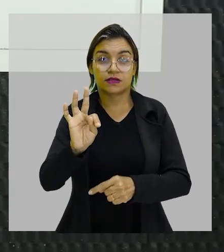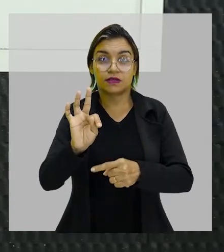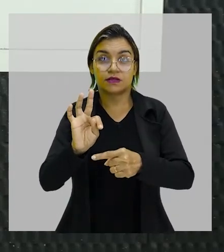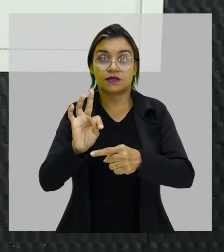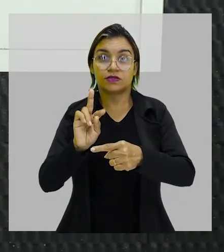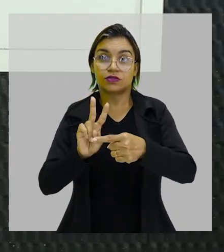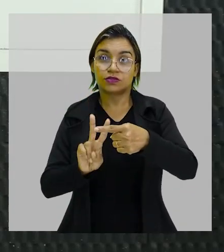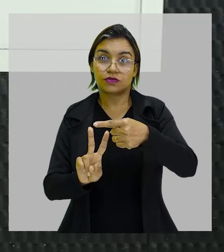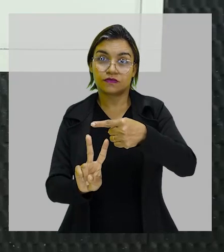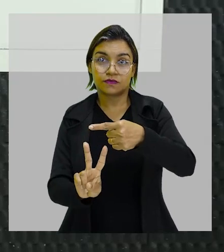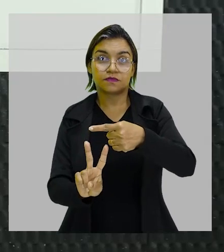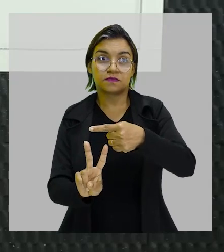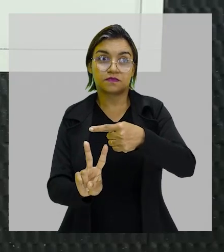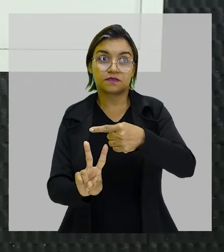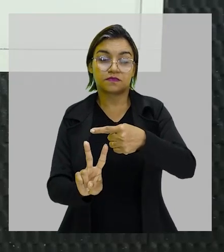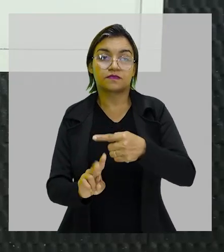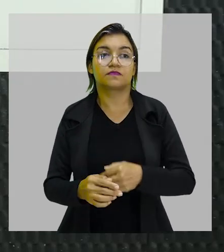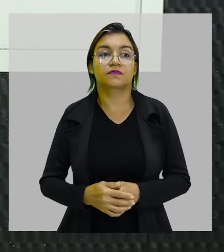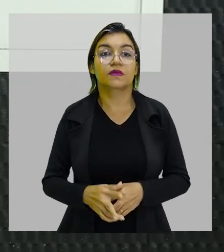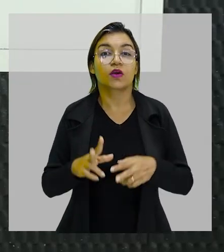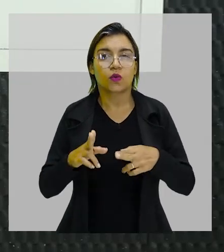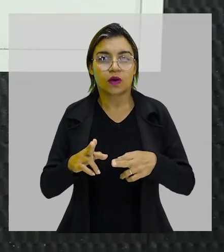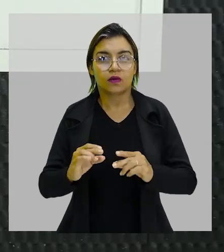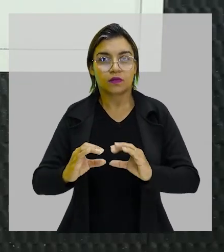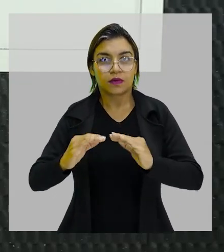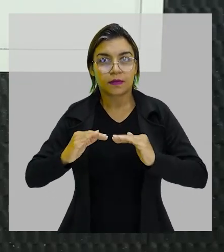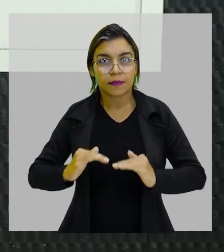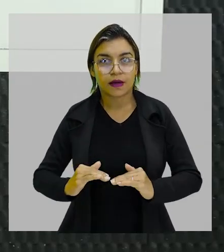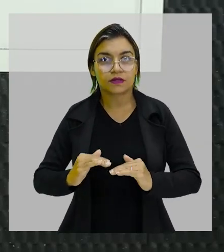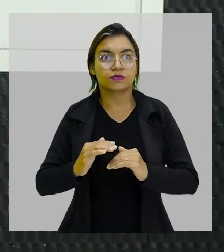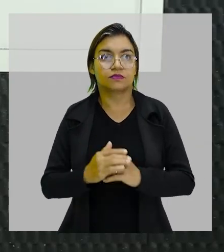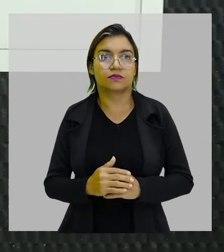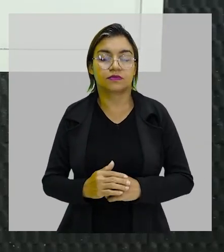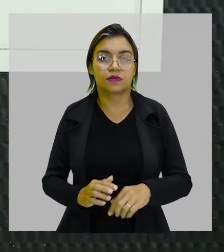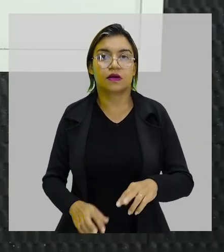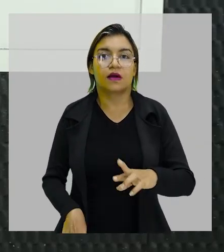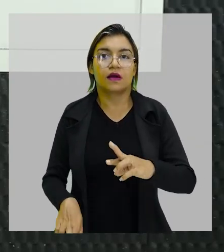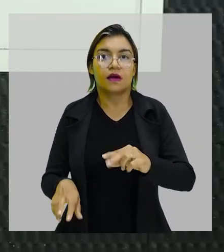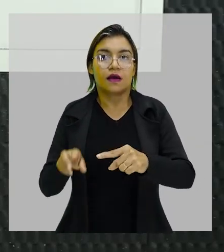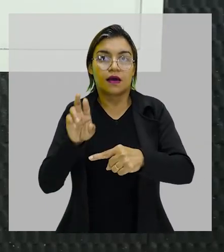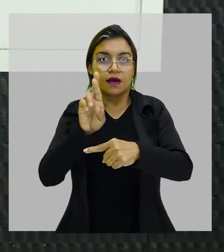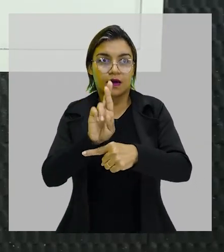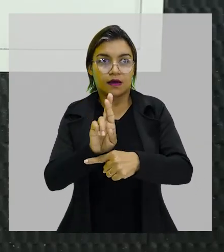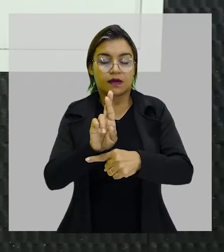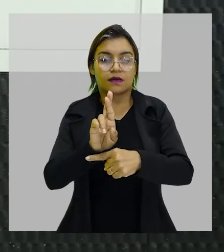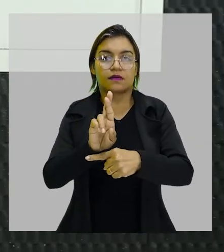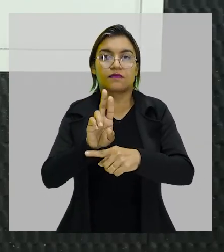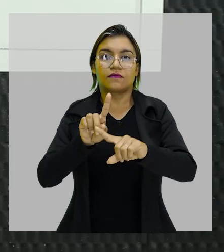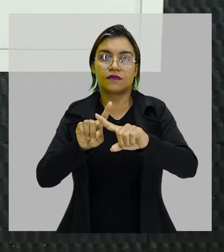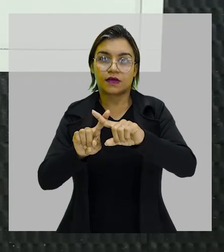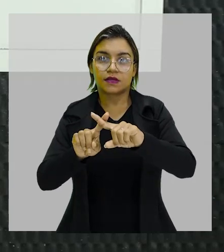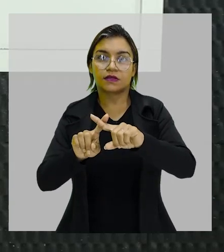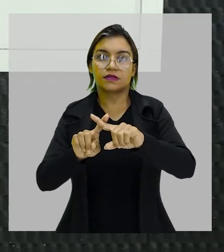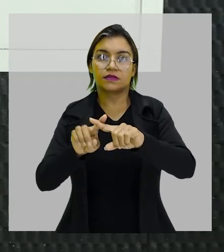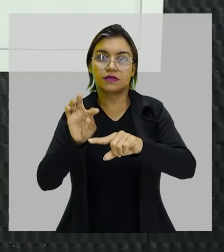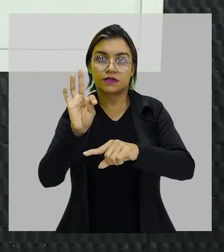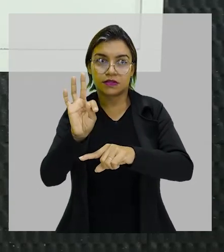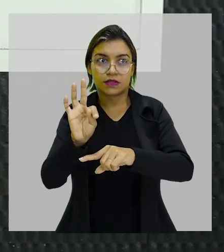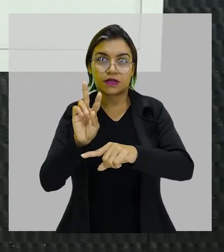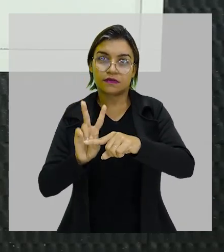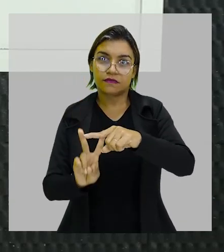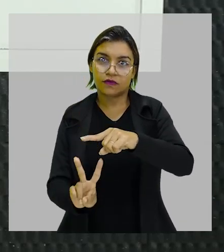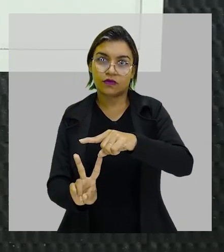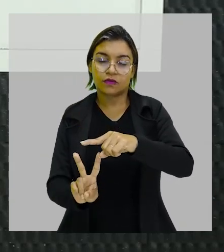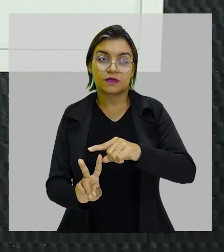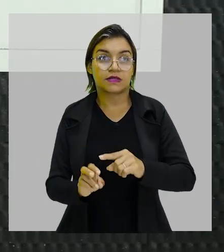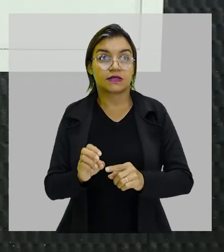por volume. A mesma coisa nós temos embaixo, ó. Constante universal, temperatura, volume. São iguais. Se